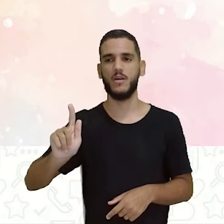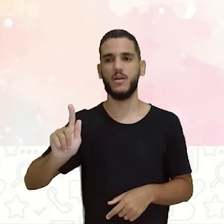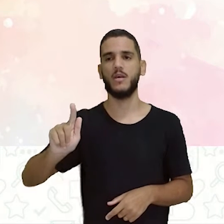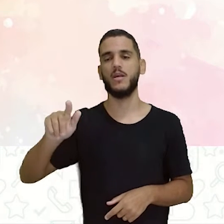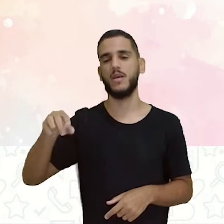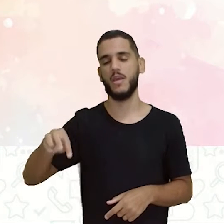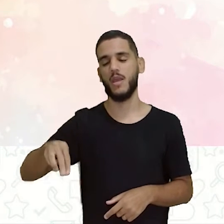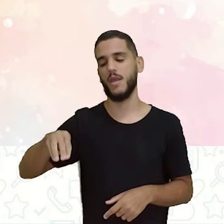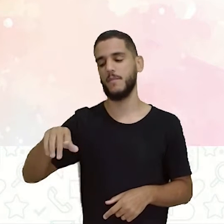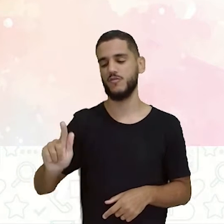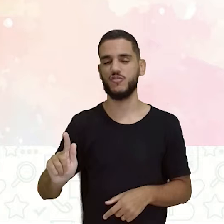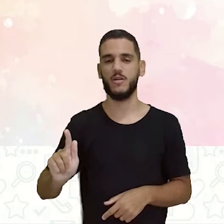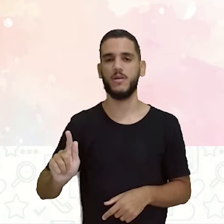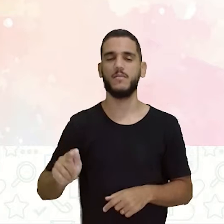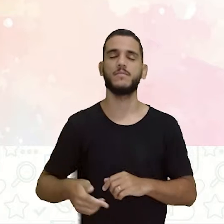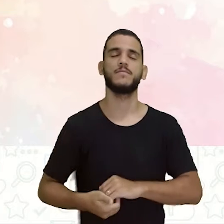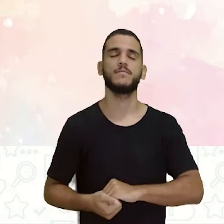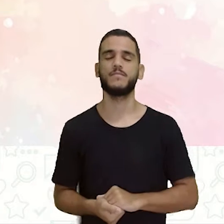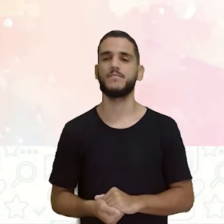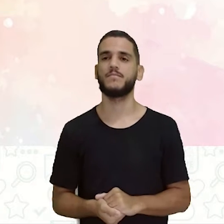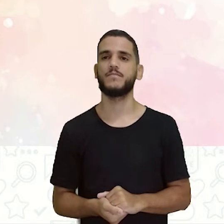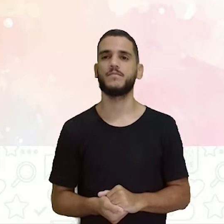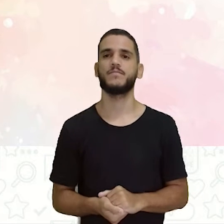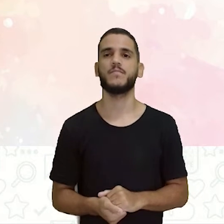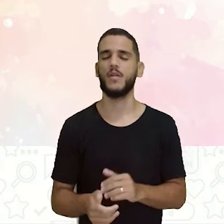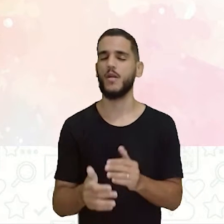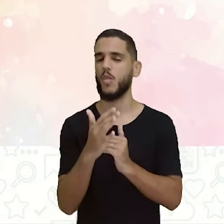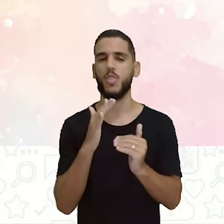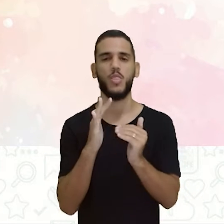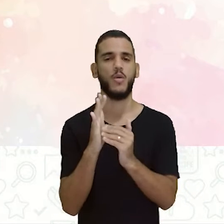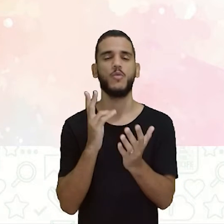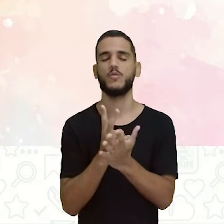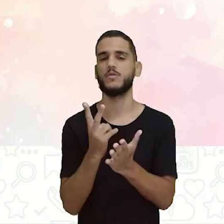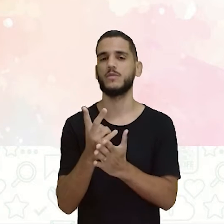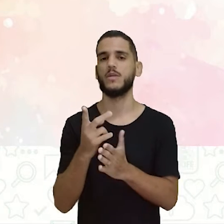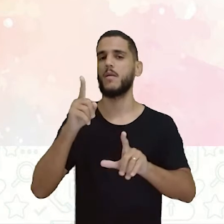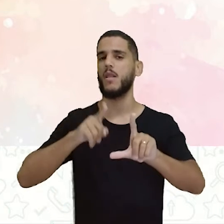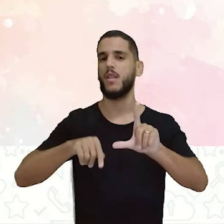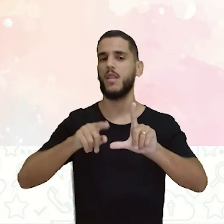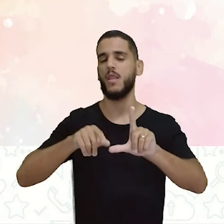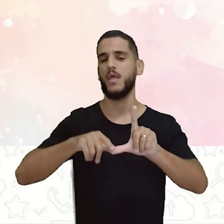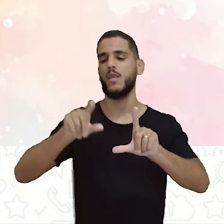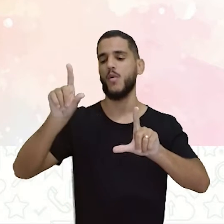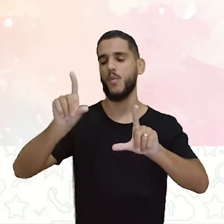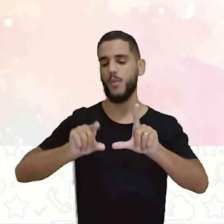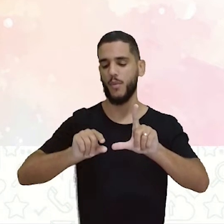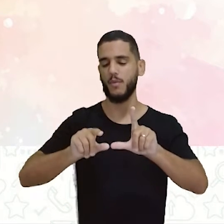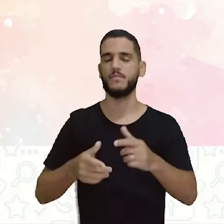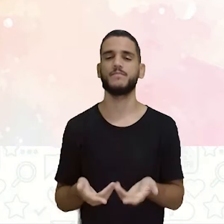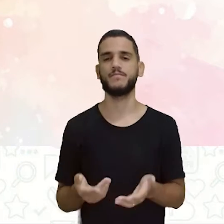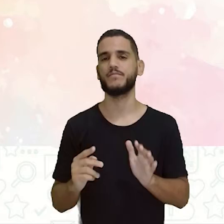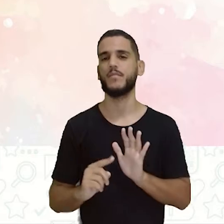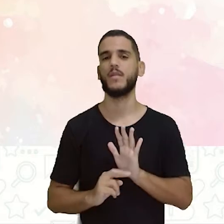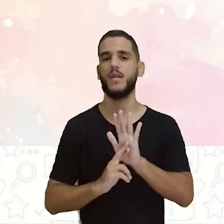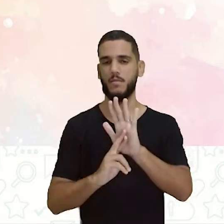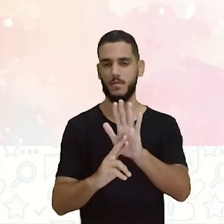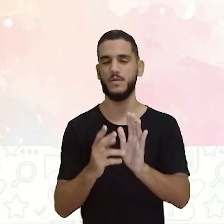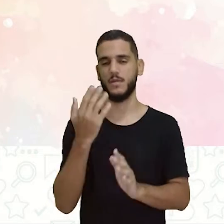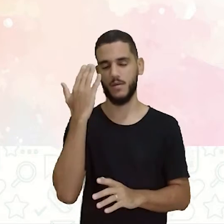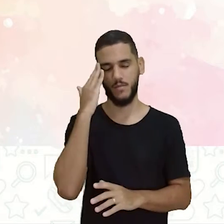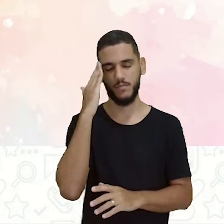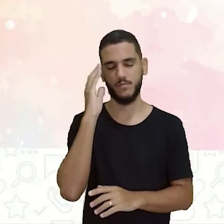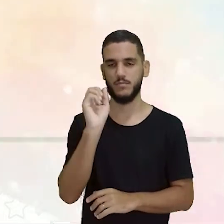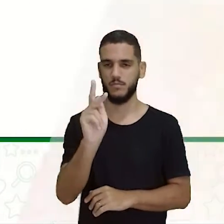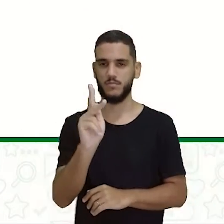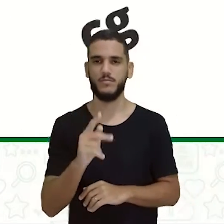CG e o miligrama MG. Todos são letras minúsculas, tá? Para representá-los, tá